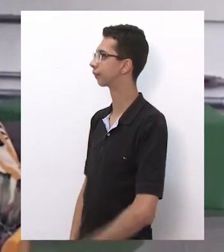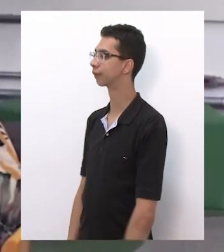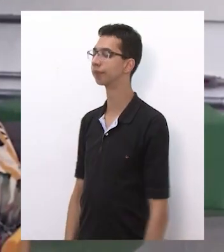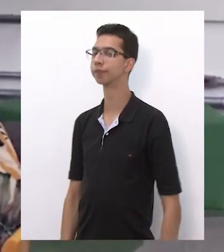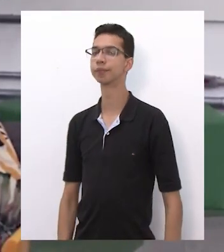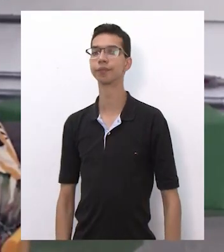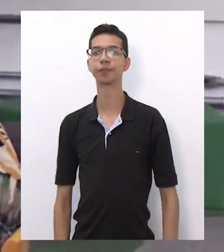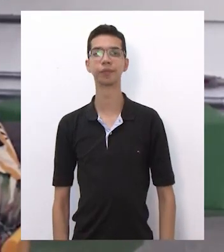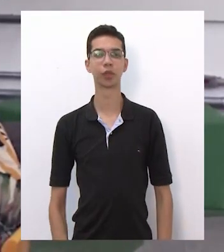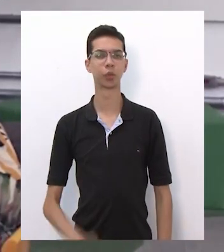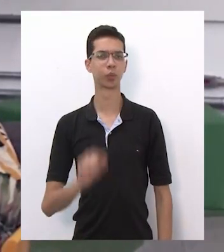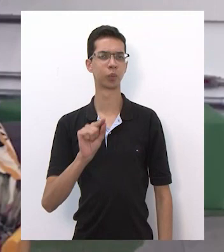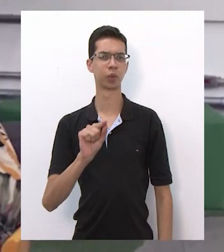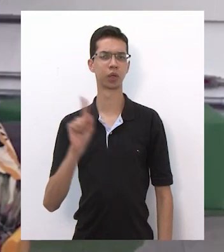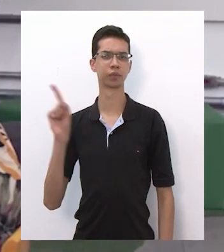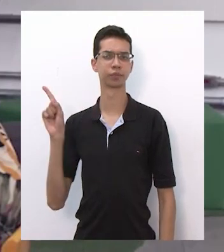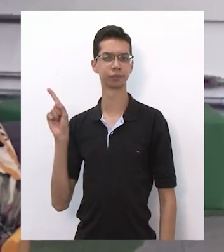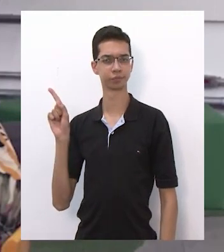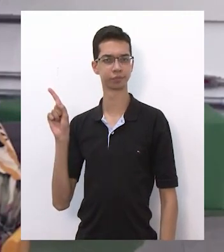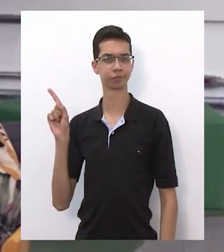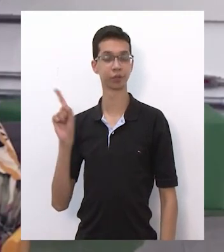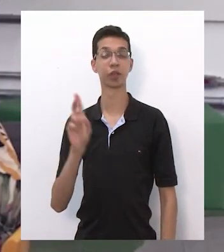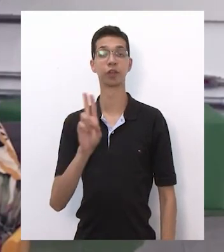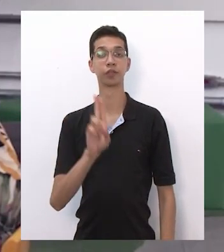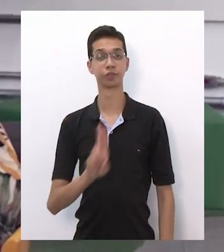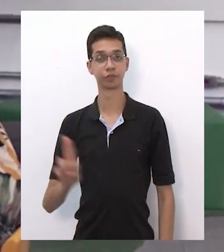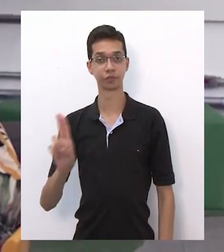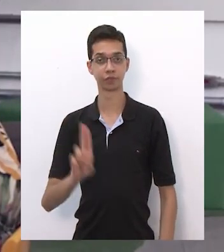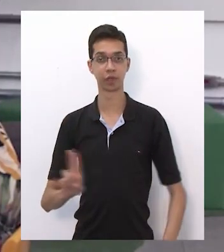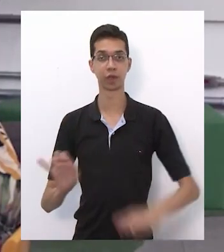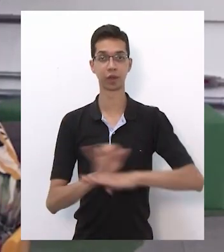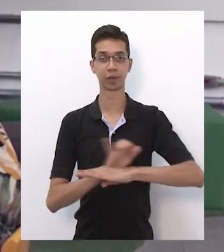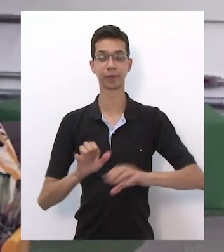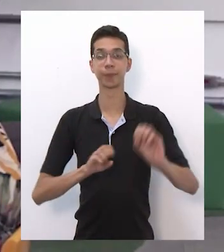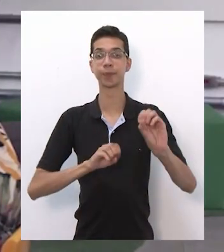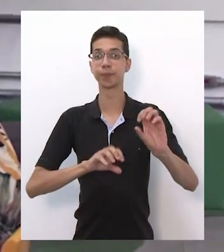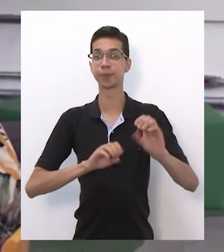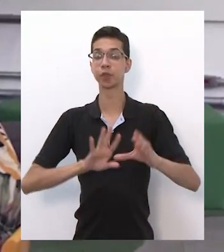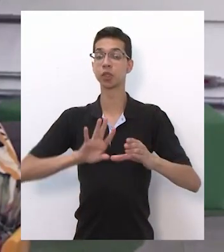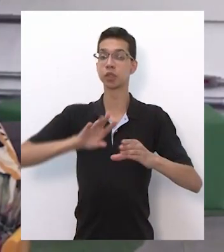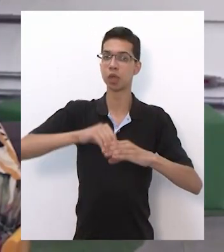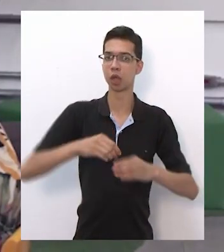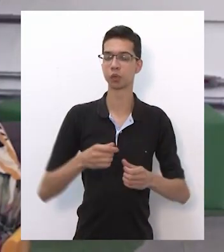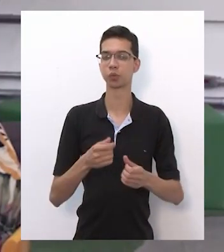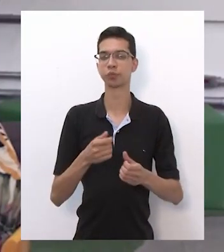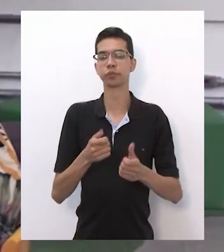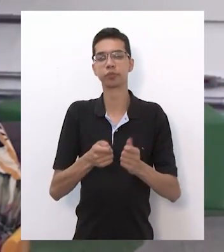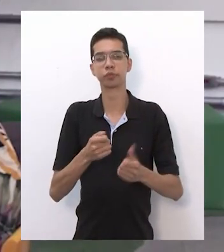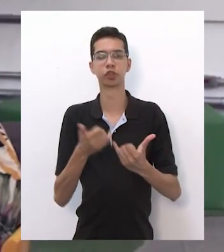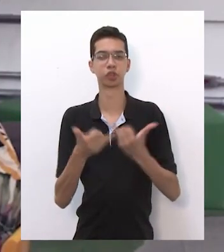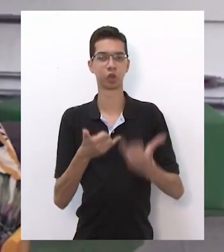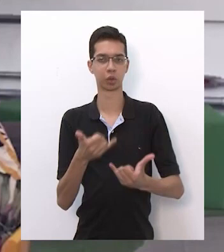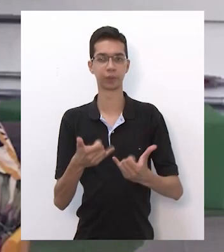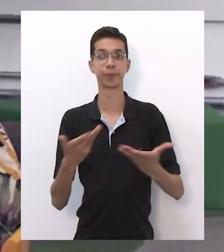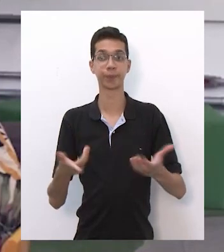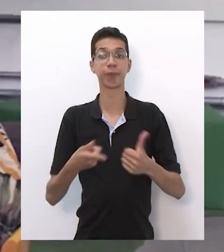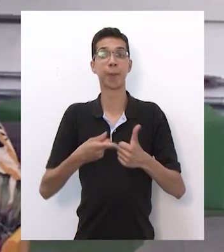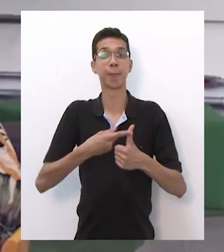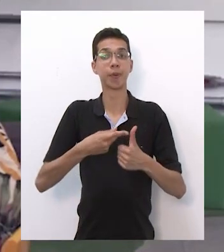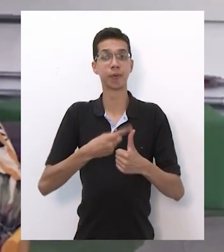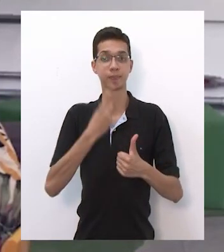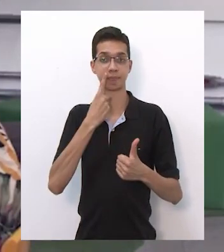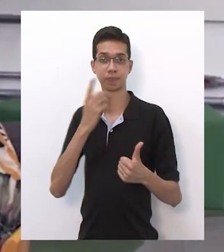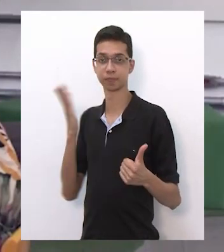É um espaço onde a gente vai utilizar esse recurso educacional dentro do jogo. Então nós vamos vir aqui no primeiro deles, tá vendo? Aqui